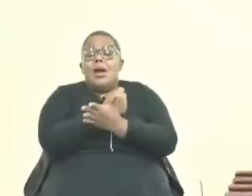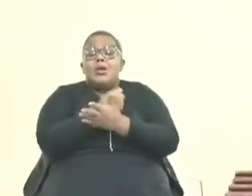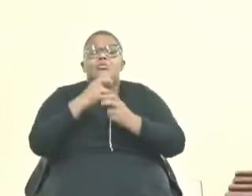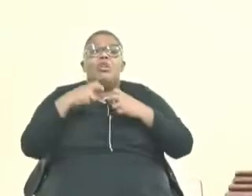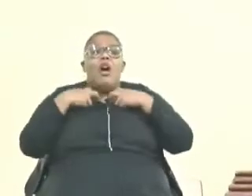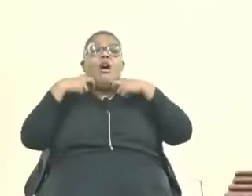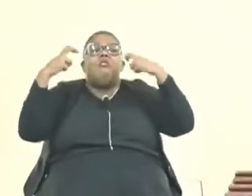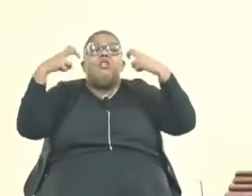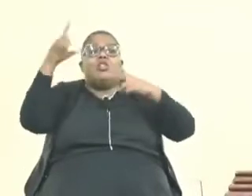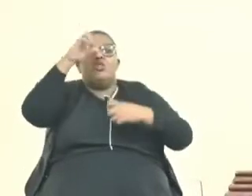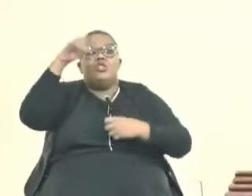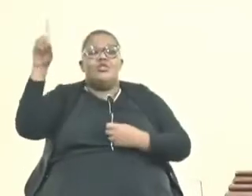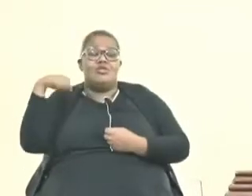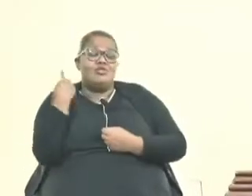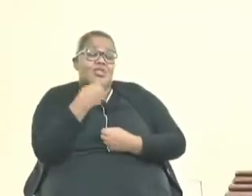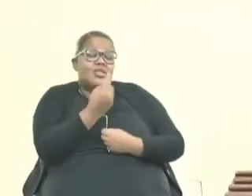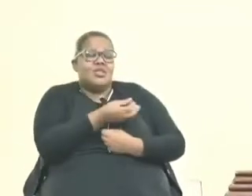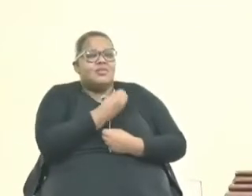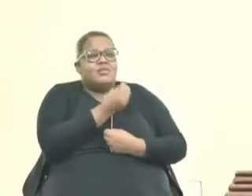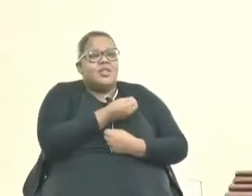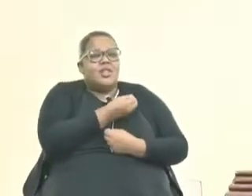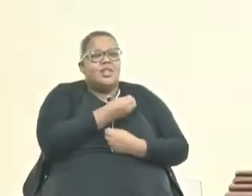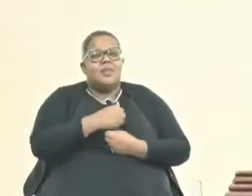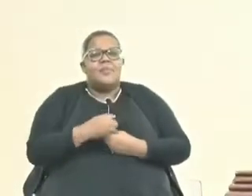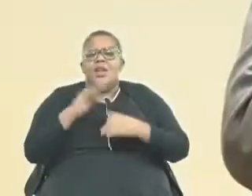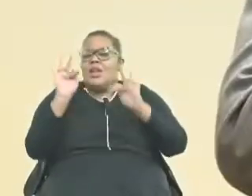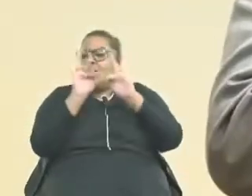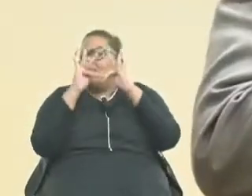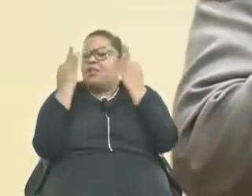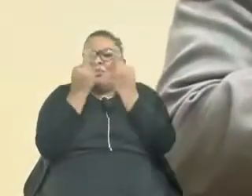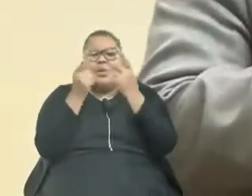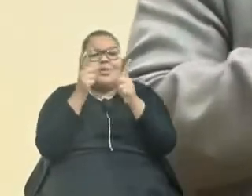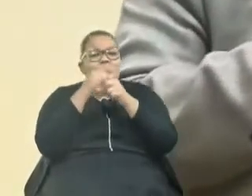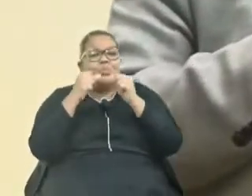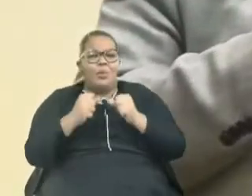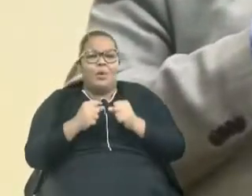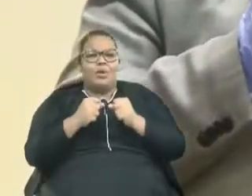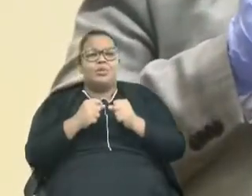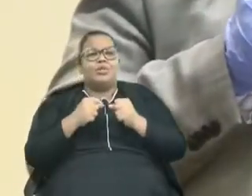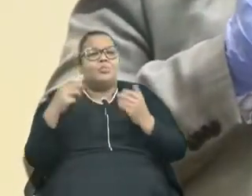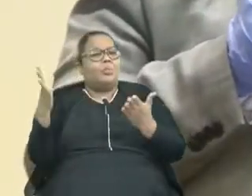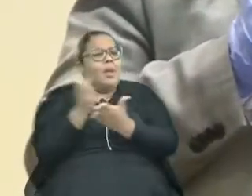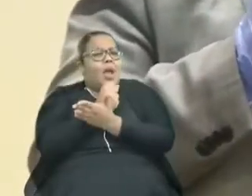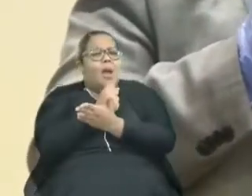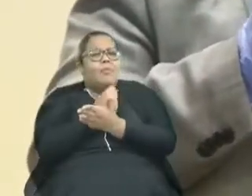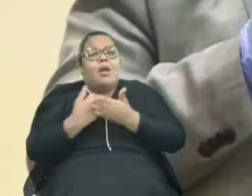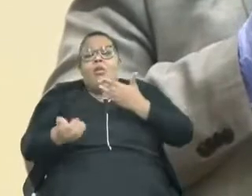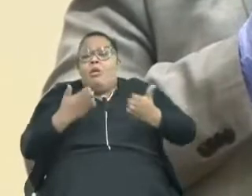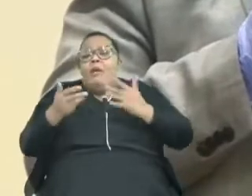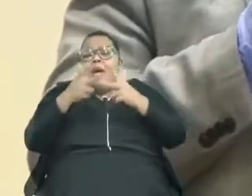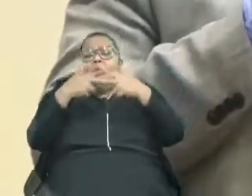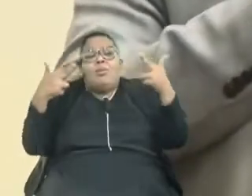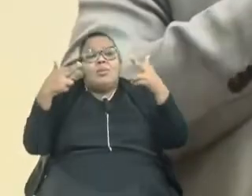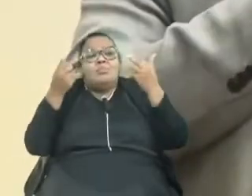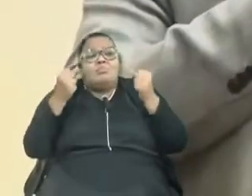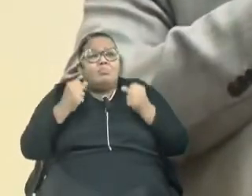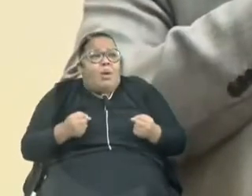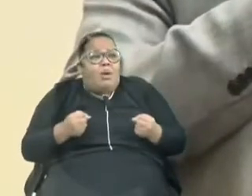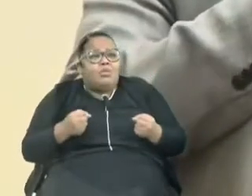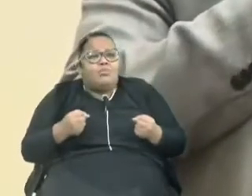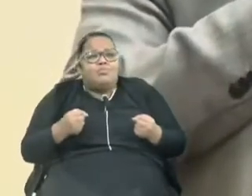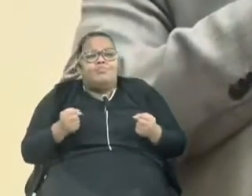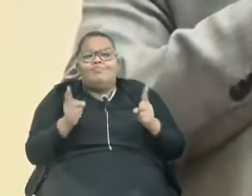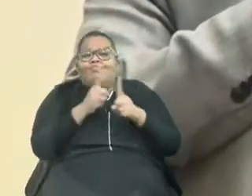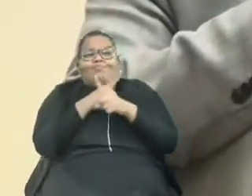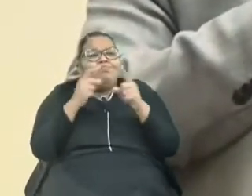vida olha se nem a família pode tomá-lo nenhuma outra coisa poderia tomar o lugar de Deus A